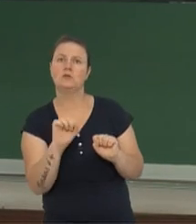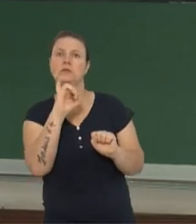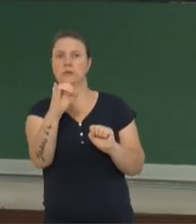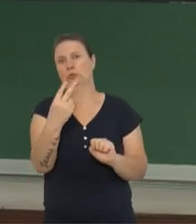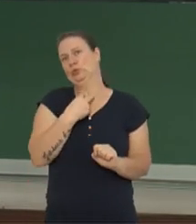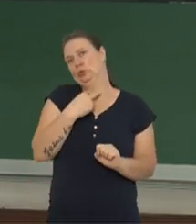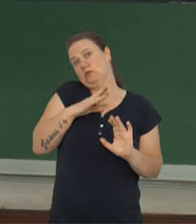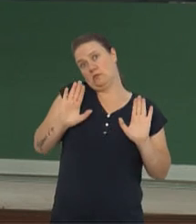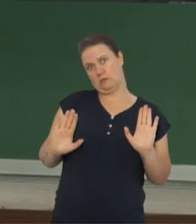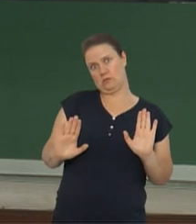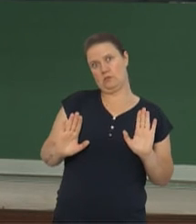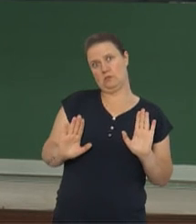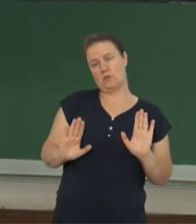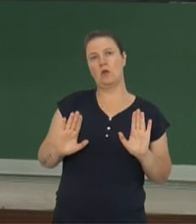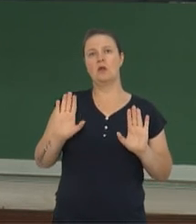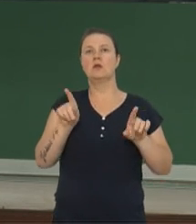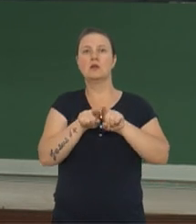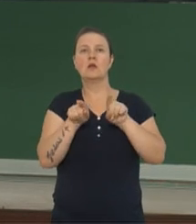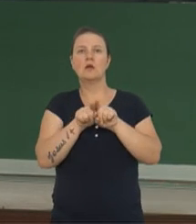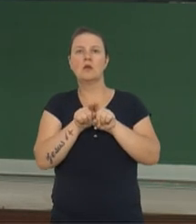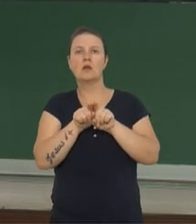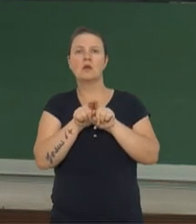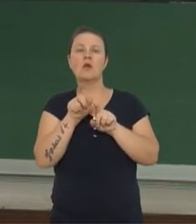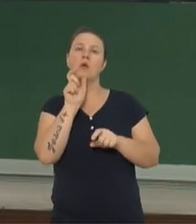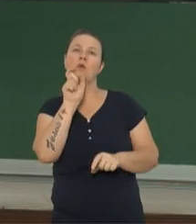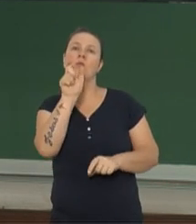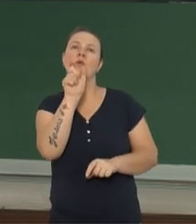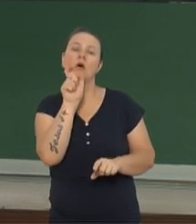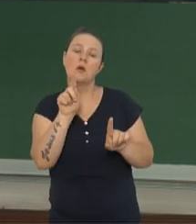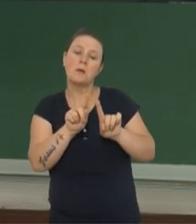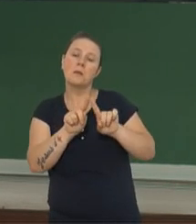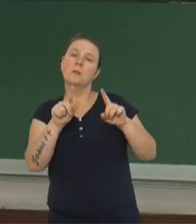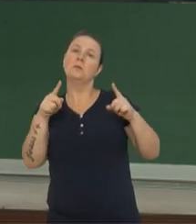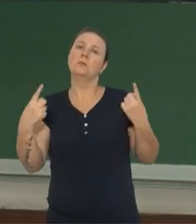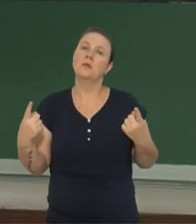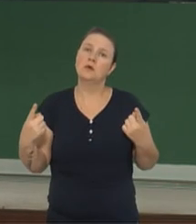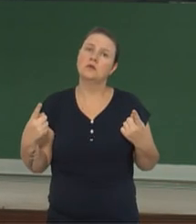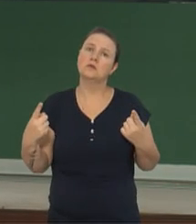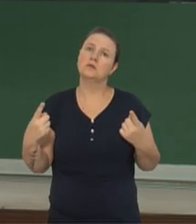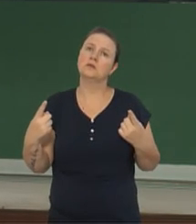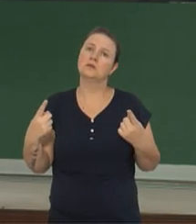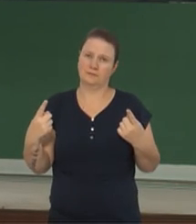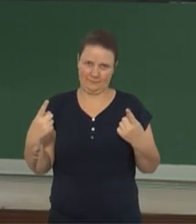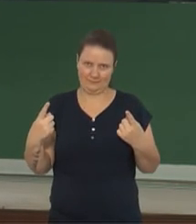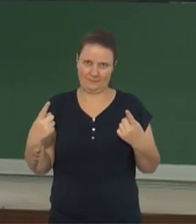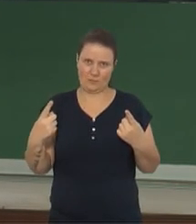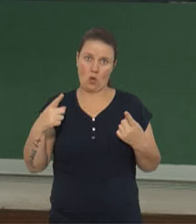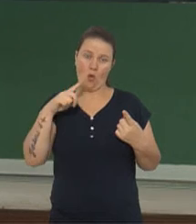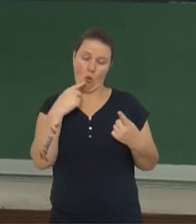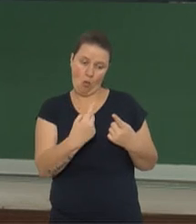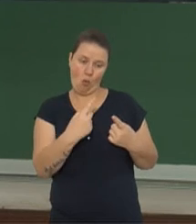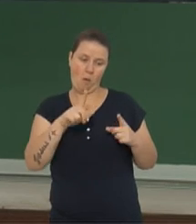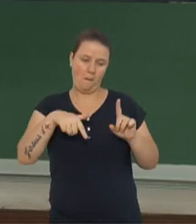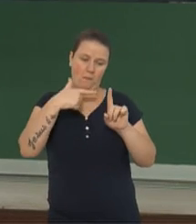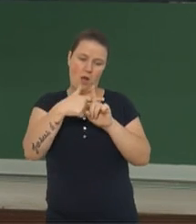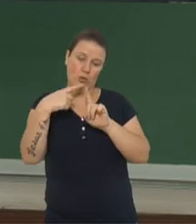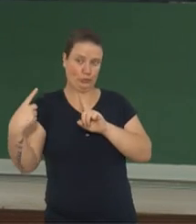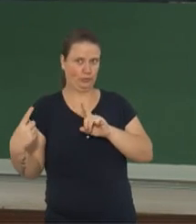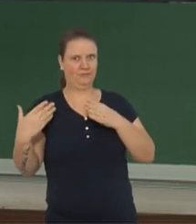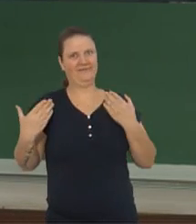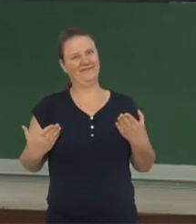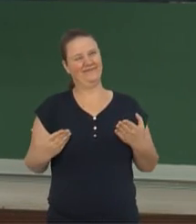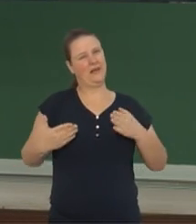palavra mas, conjunção, equivale a pero. E o mas, uno mas uno. Então pense nessas